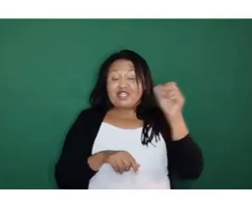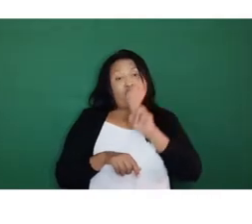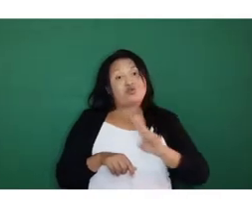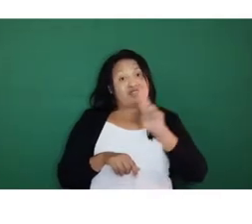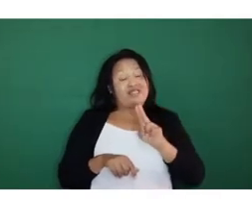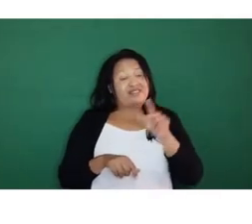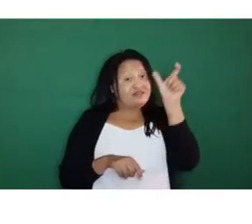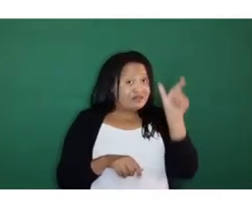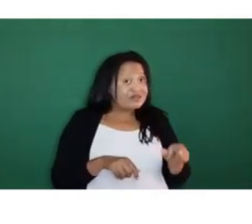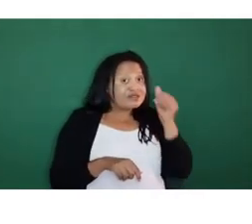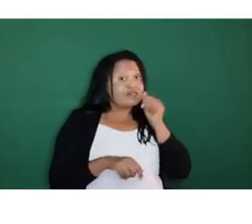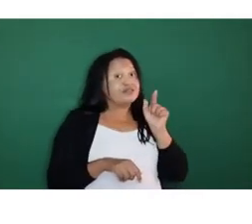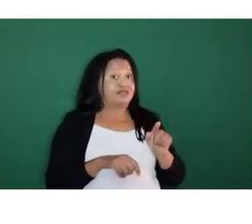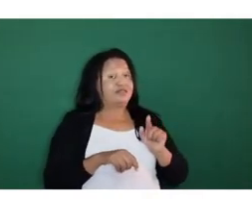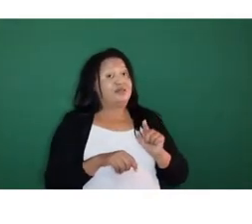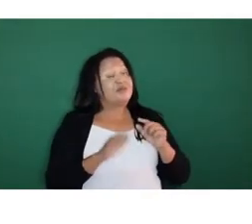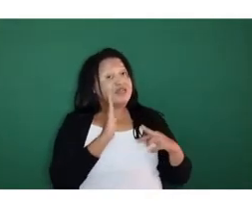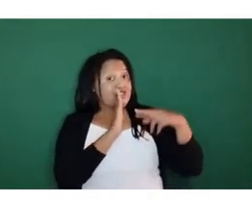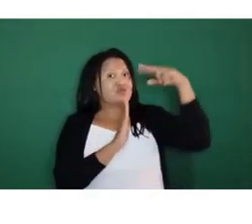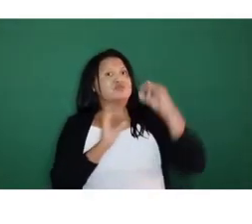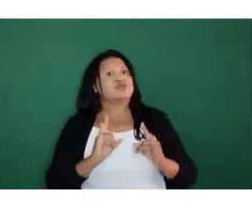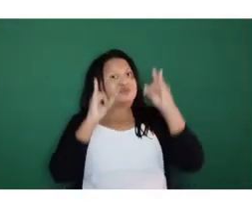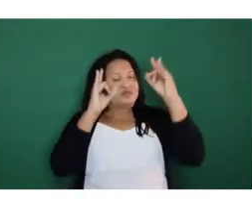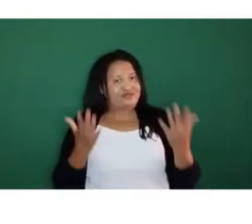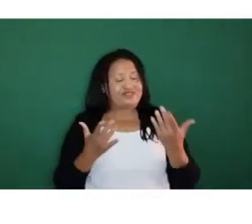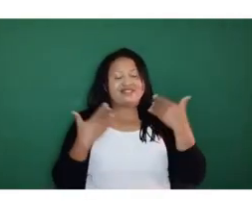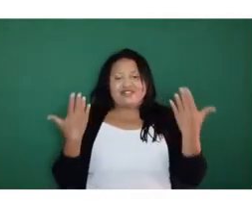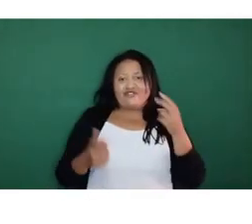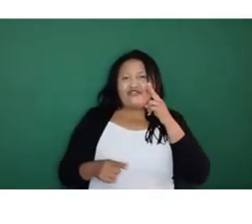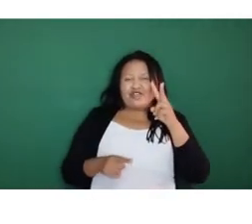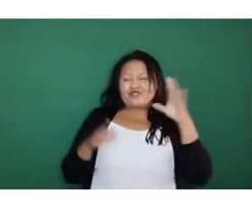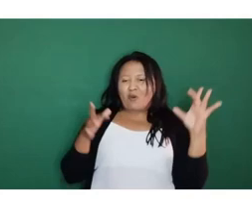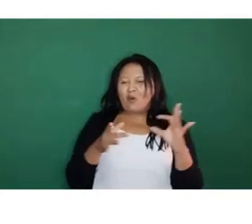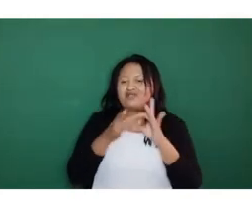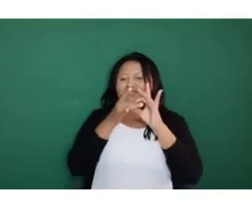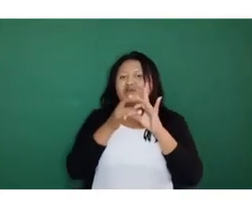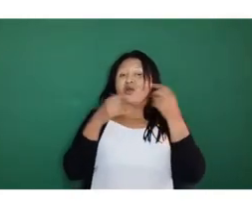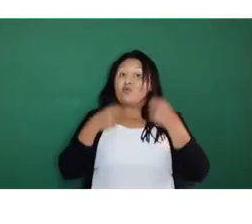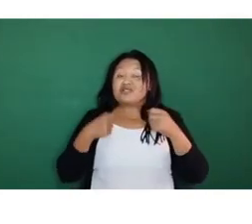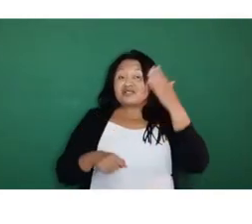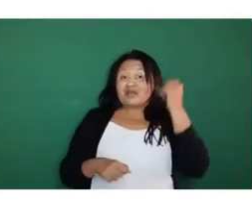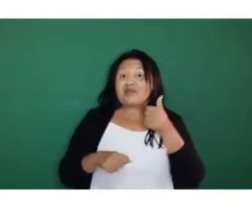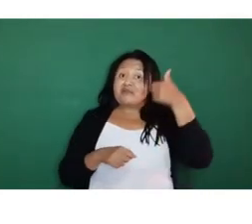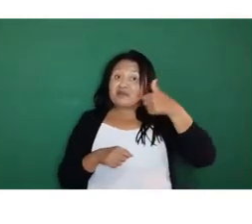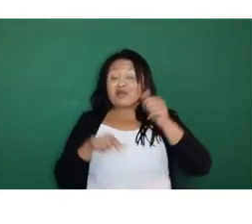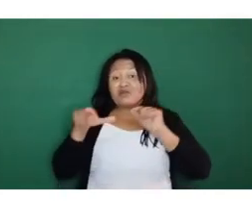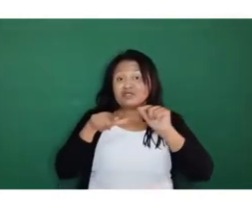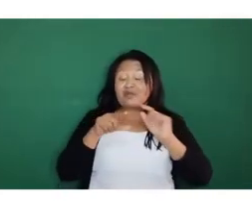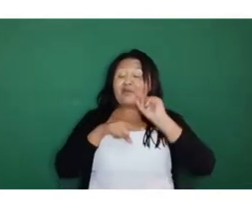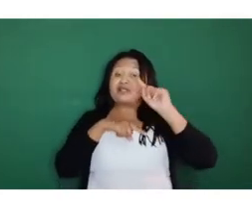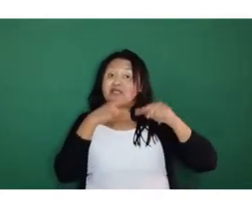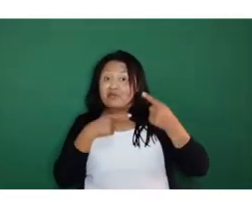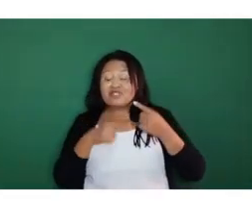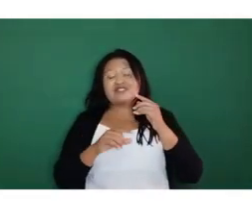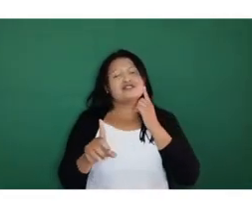para subir Então veja que a gente tem aqui uma conexão né então eu preciso saber primeiro o trabalho para depois